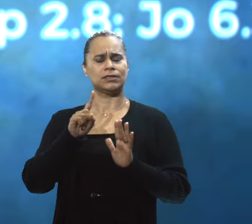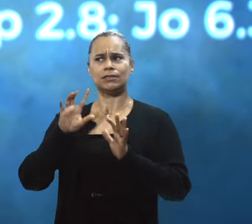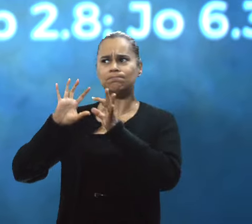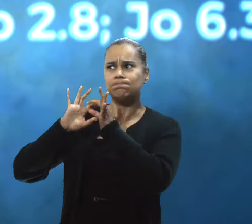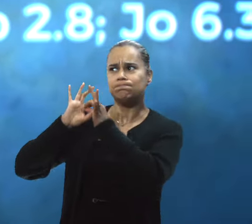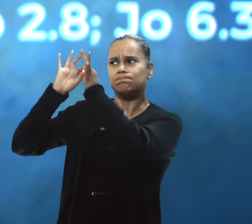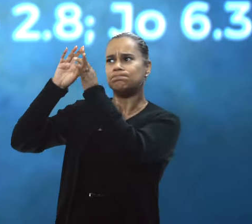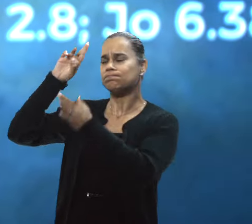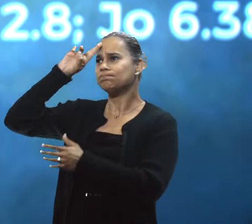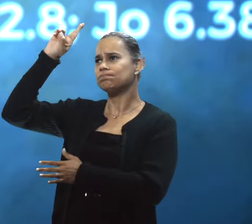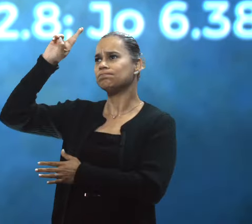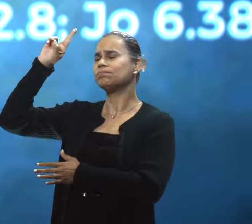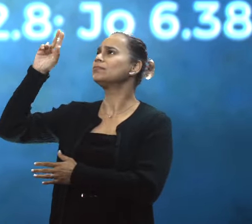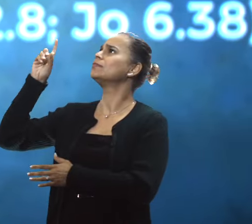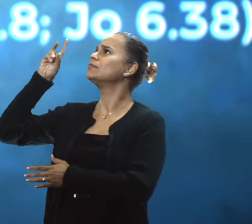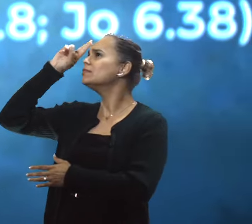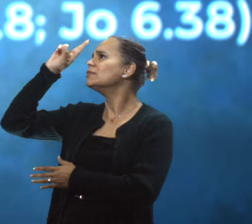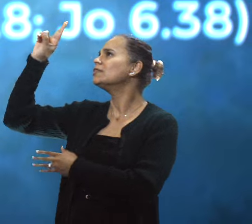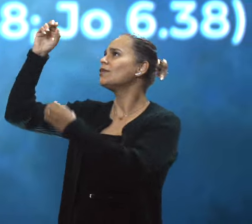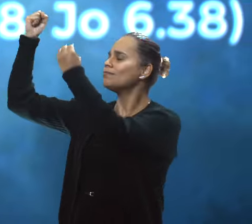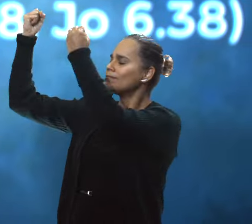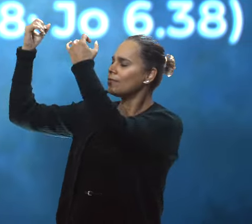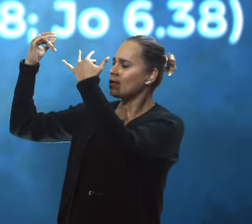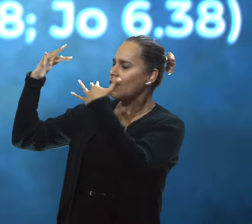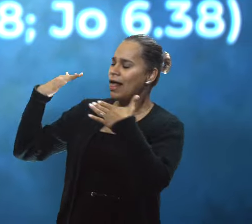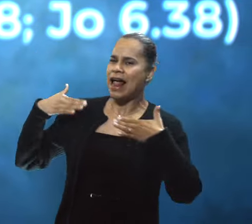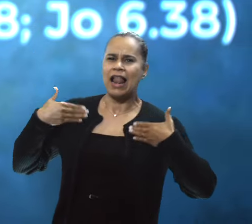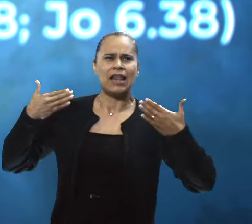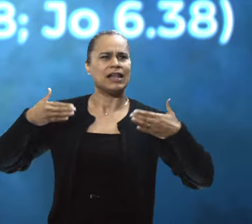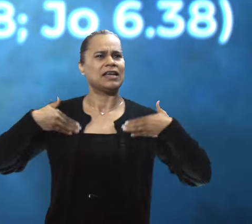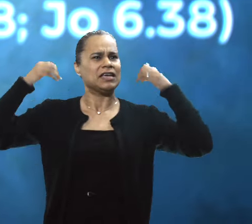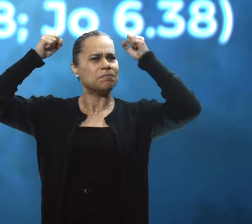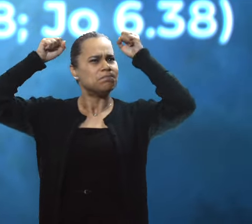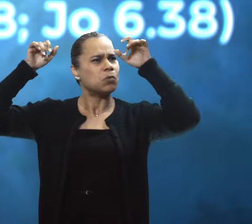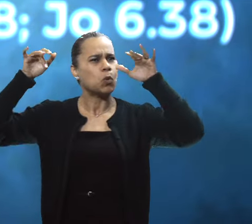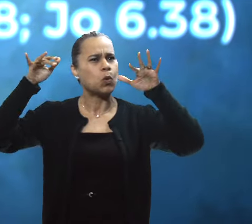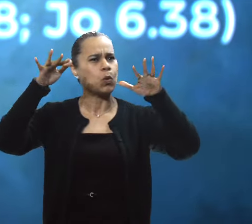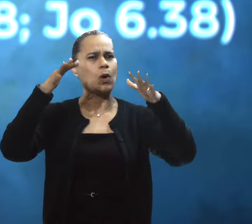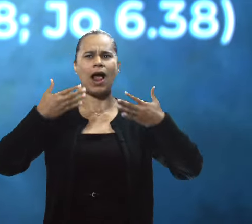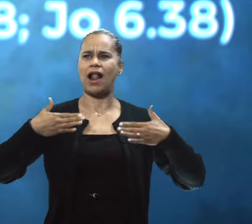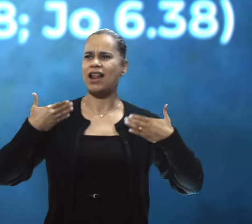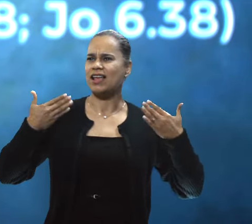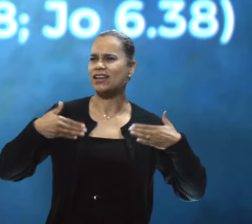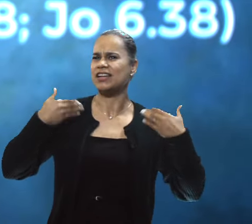Senhor, derrama alegria, alegria, alegria, alegria.